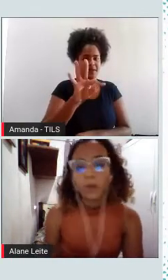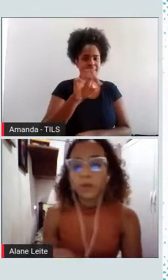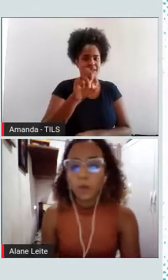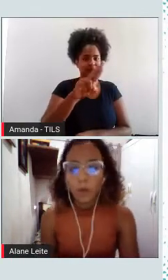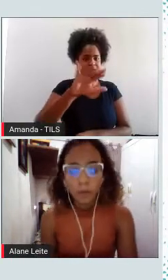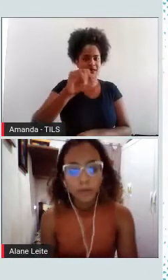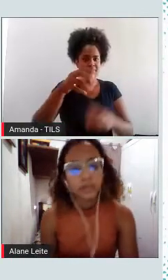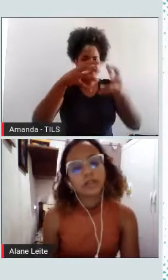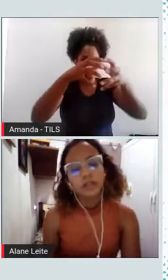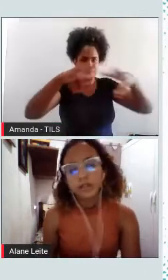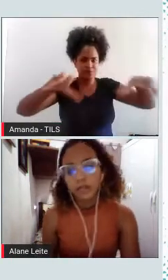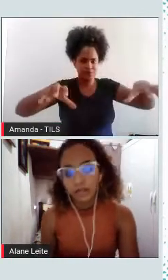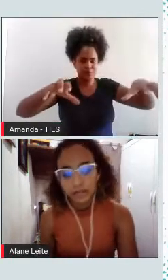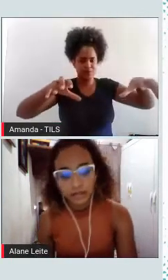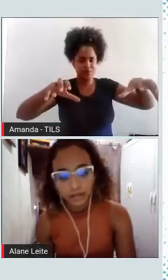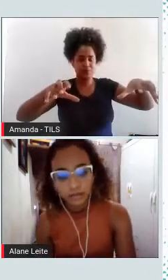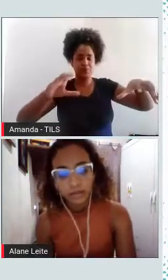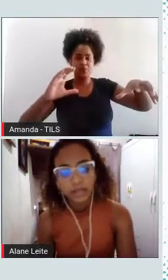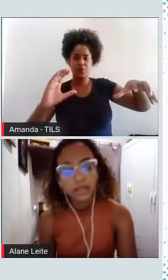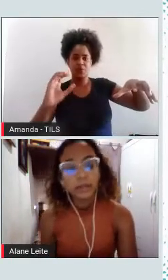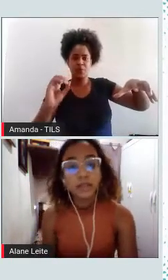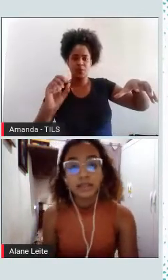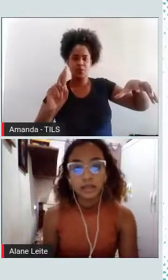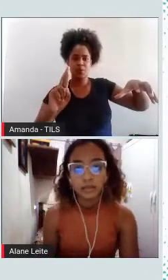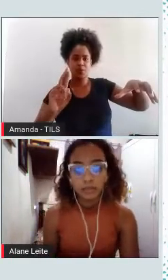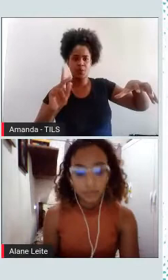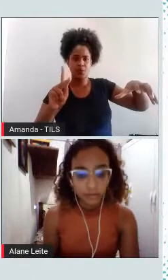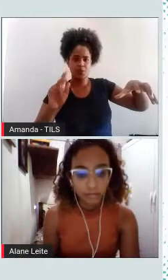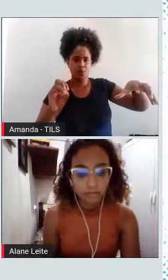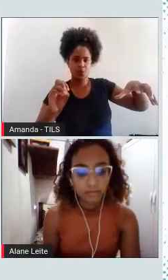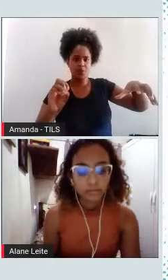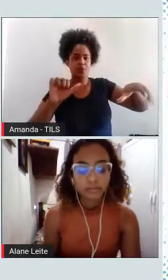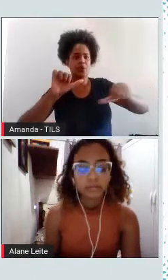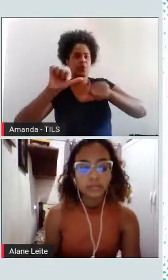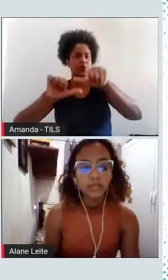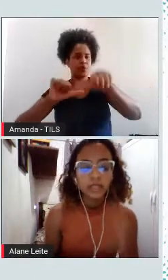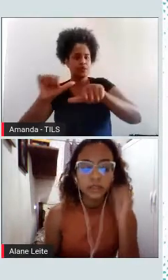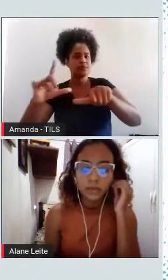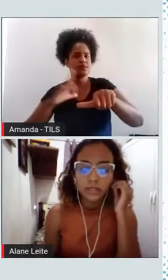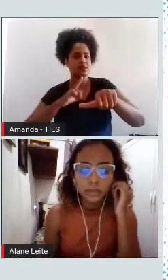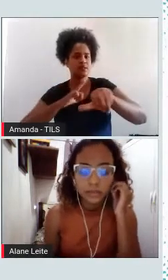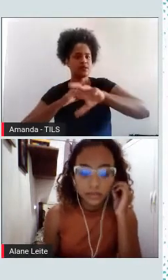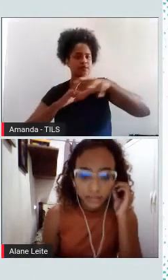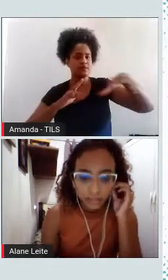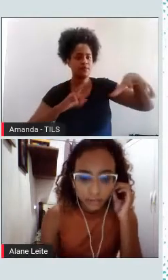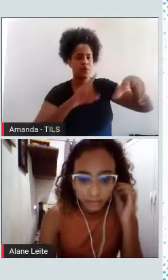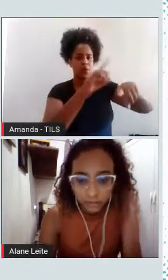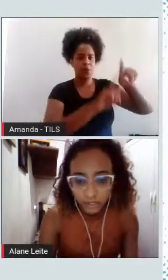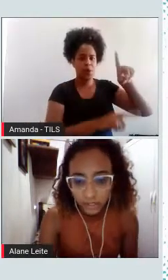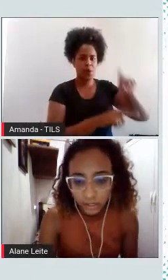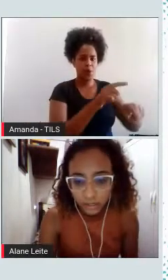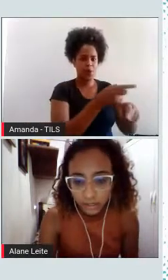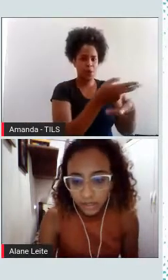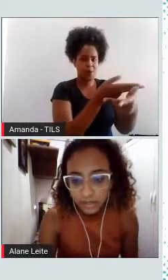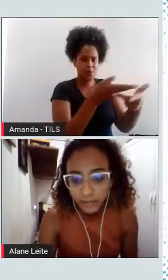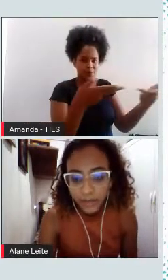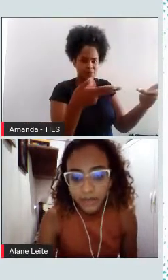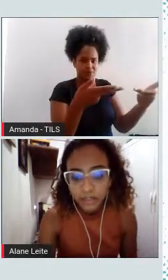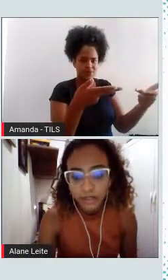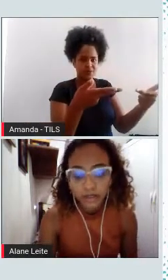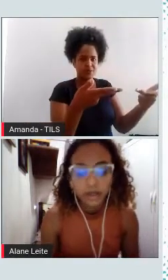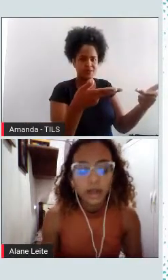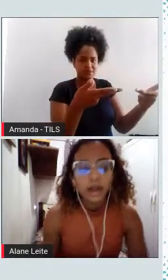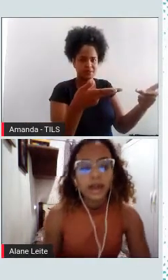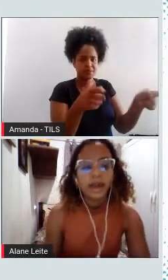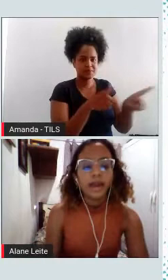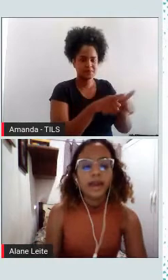que é um corpo que sofre alteração e apresenta uma função. Então, como exemplo, eu trouxe aí para vocês essa